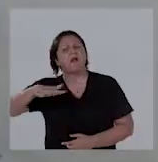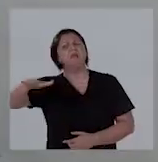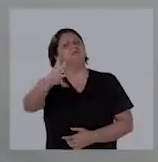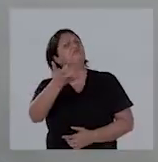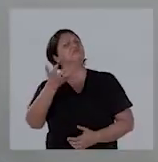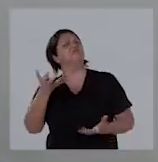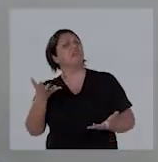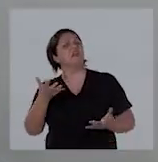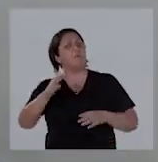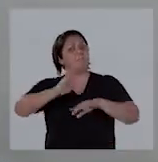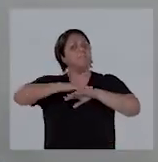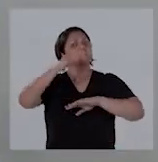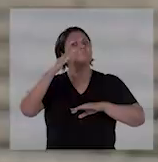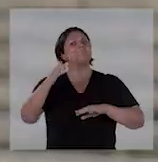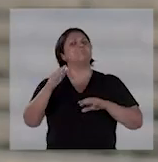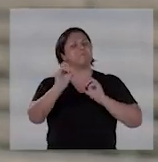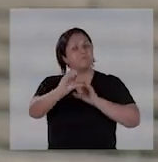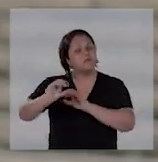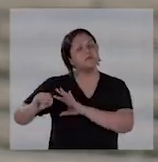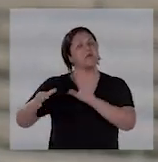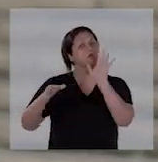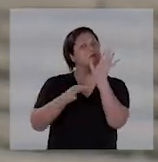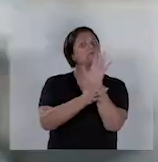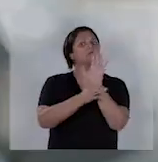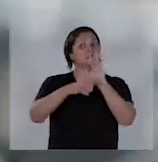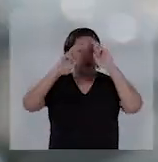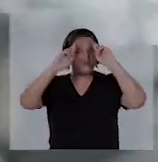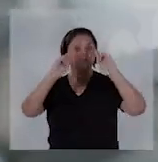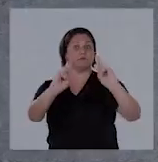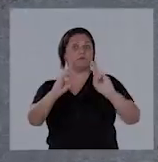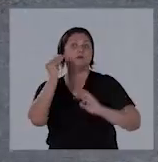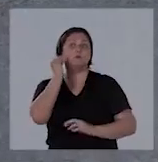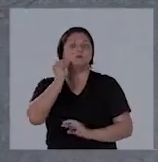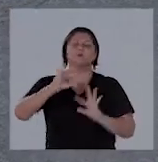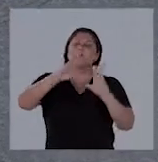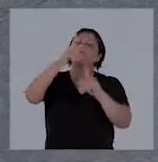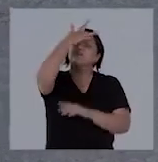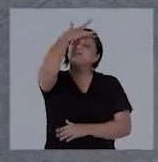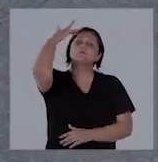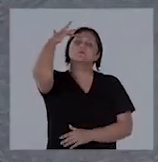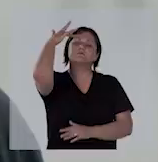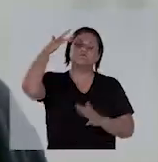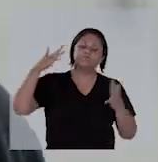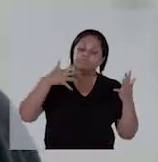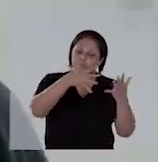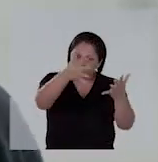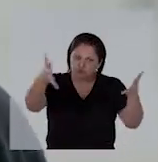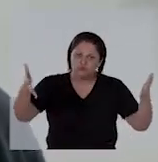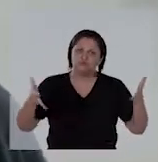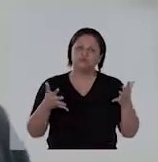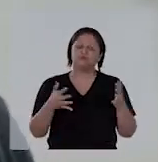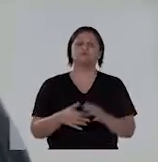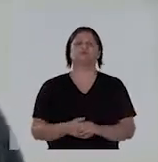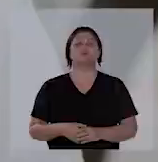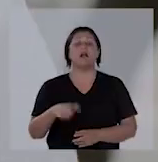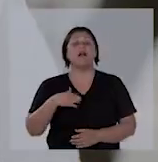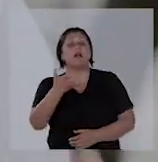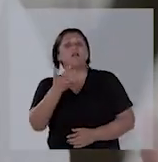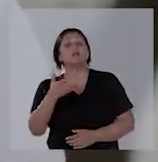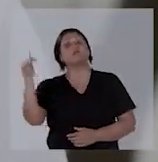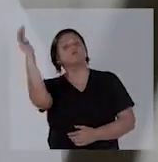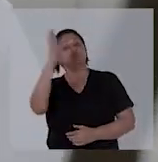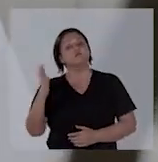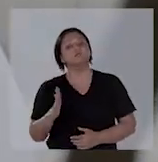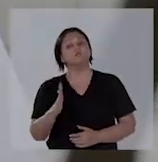quer eu quer um brasil mais justo mais segurança mais educação e mais igualdade e respeito oportunidade para tons em